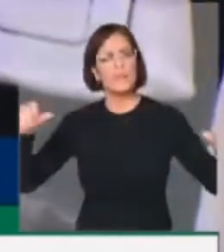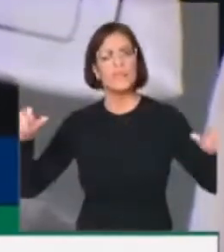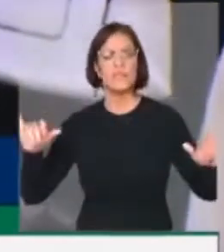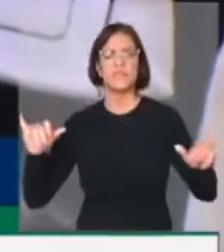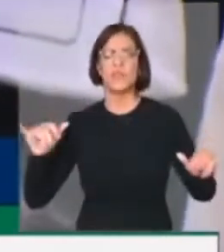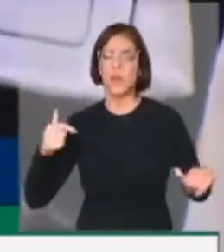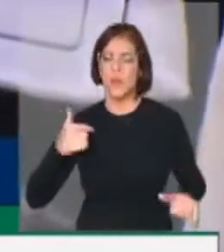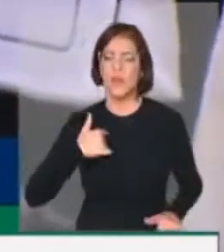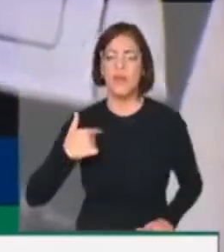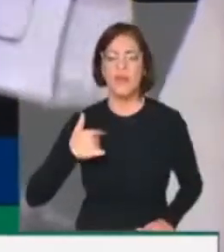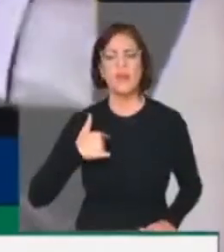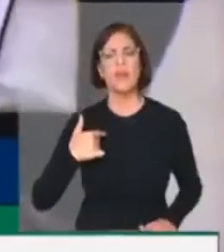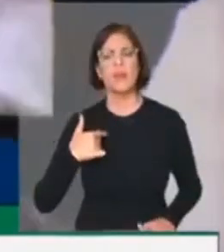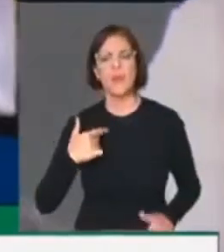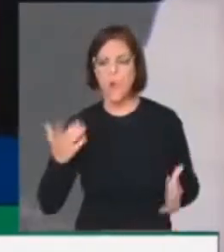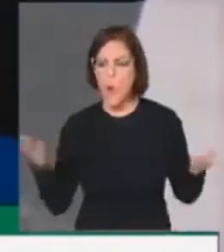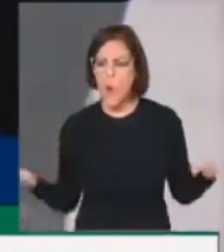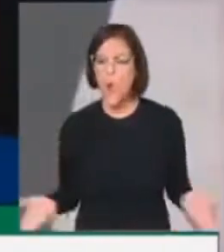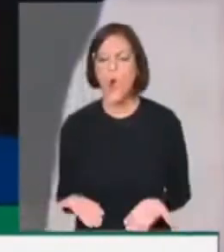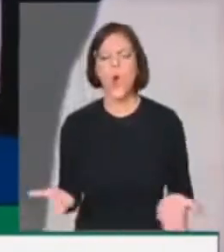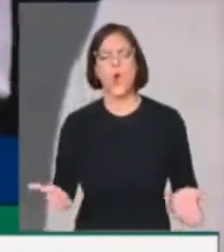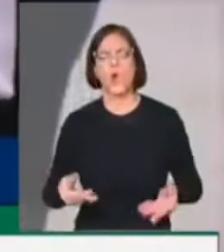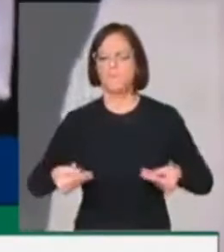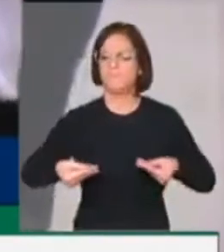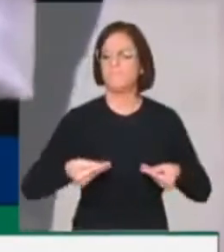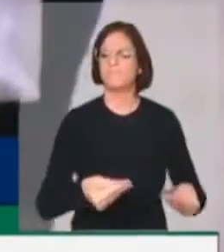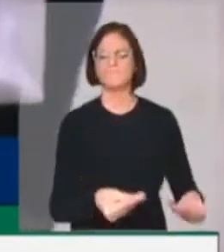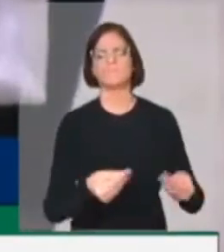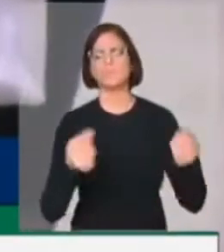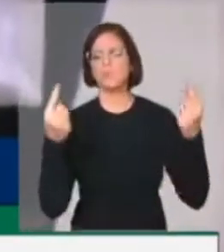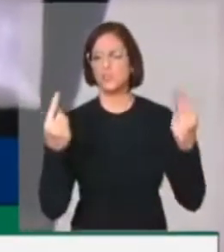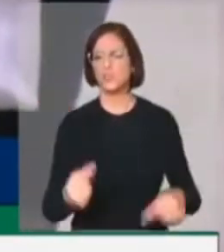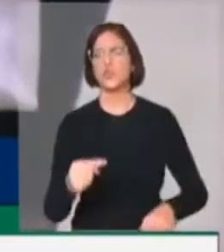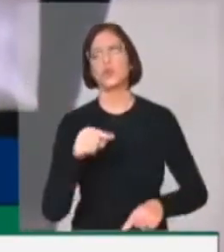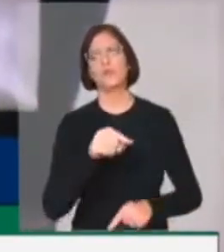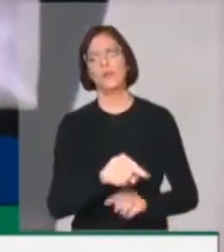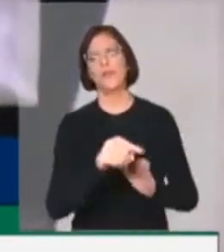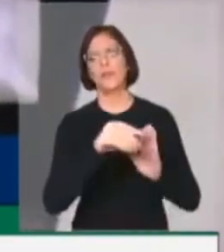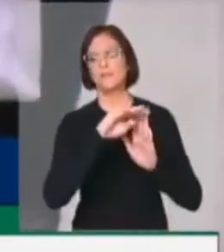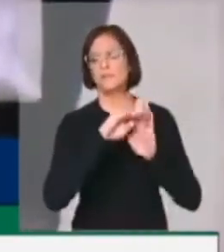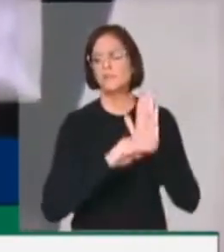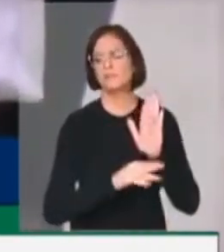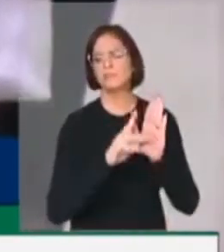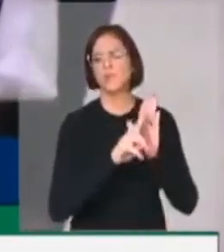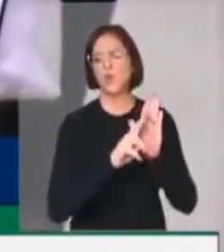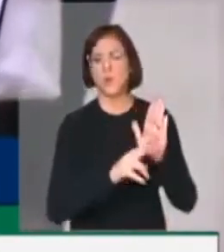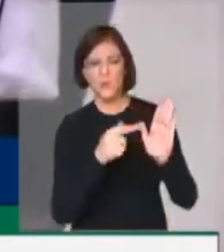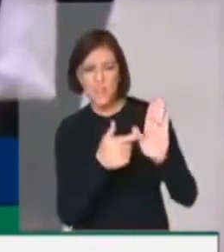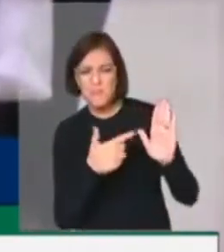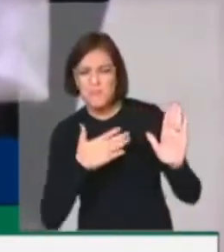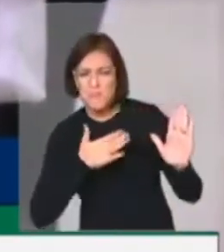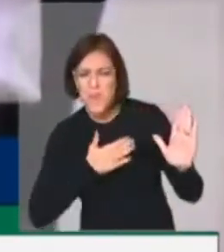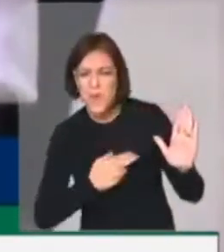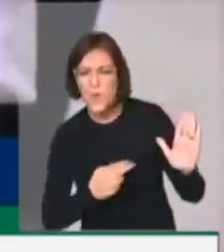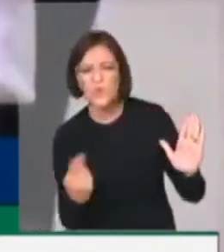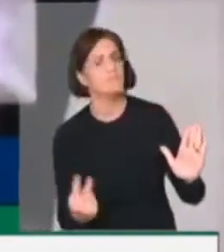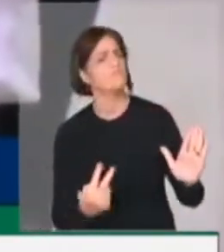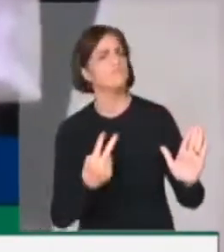vou protocolar hoje ainda para impugnar essa lista que consta meu nome